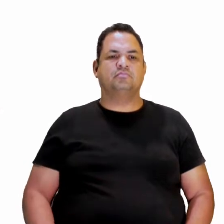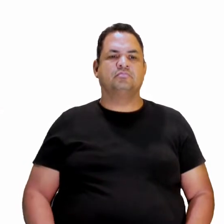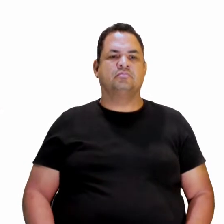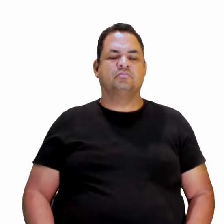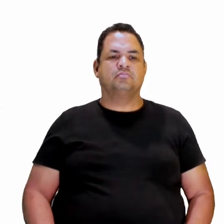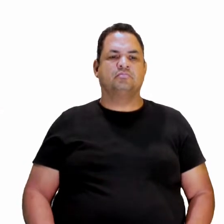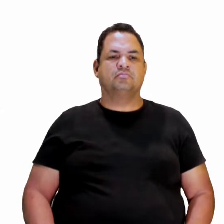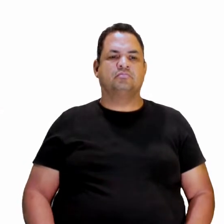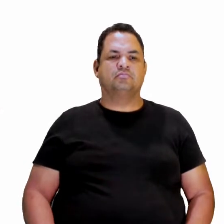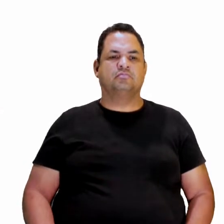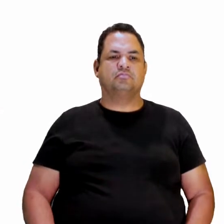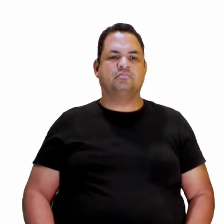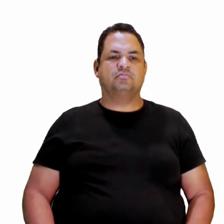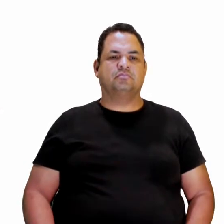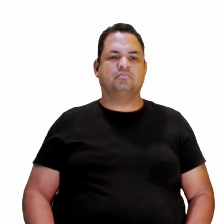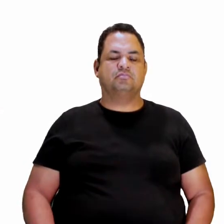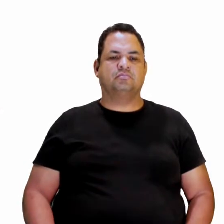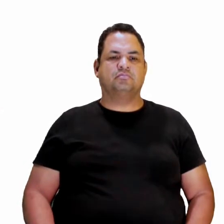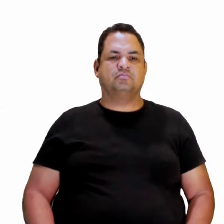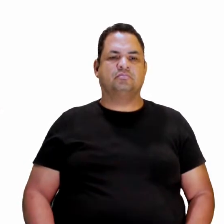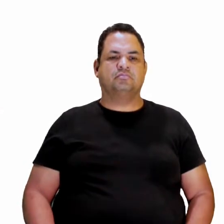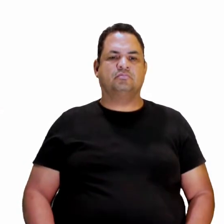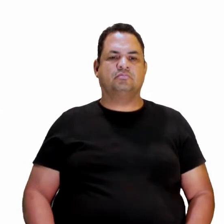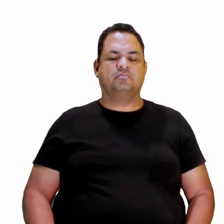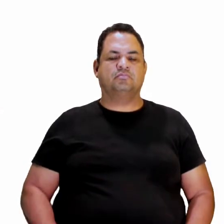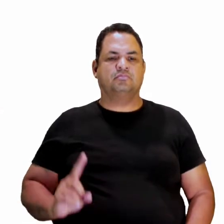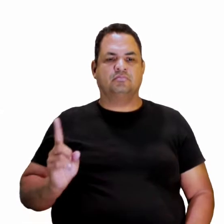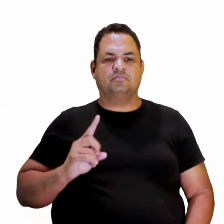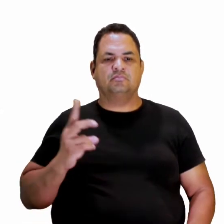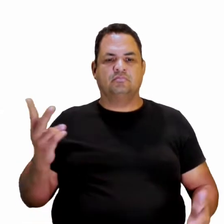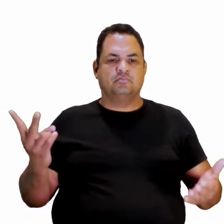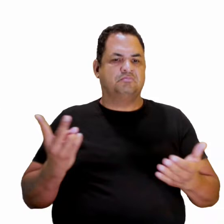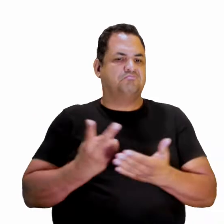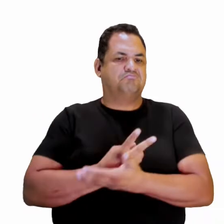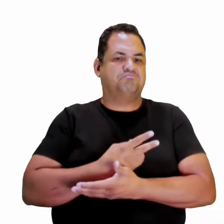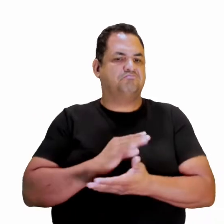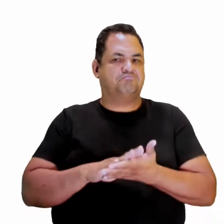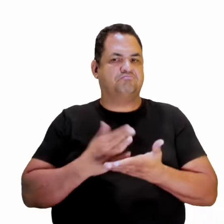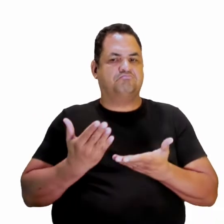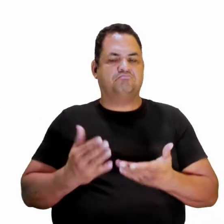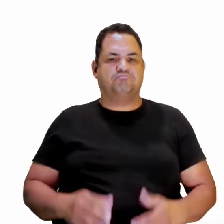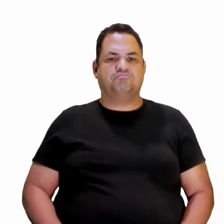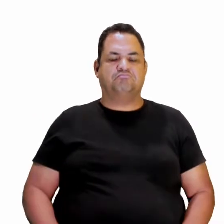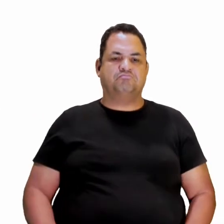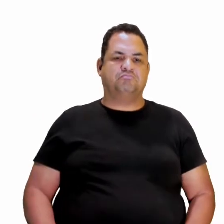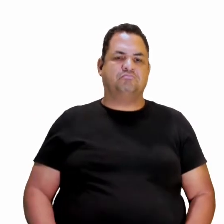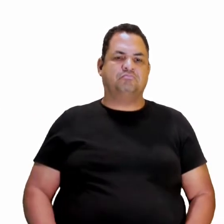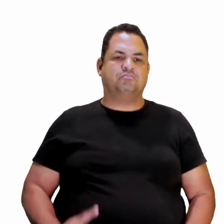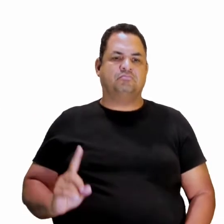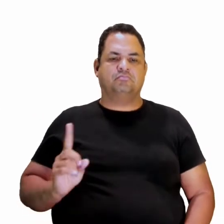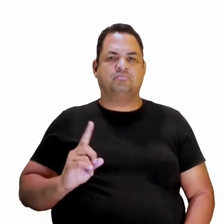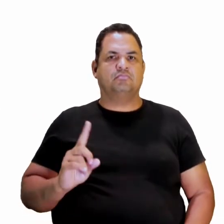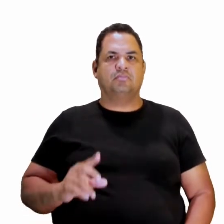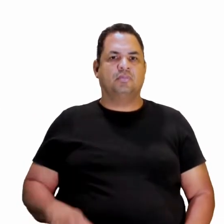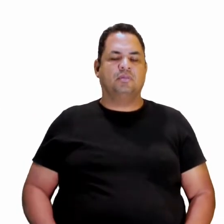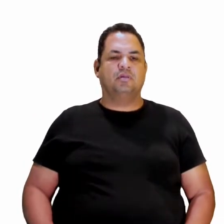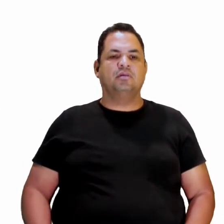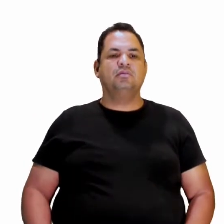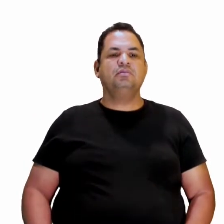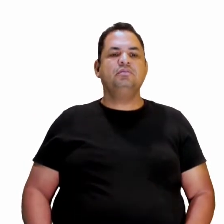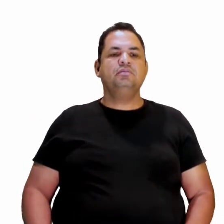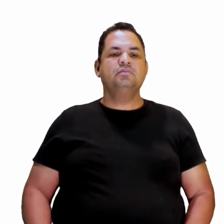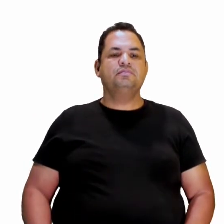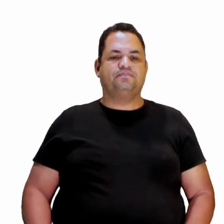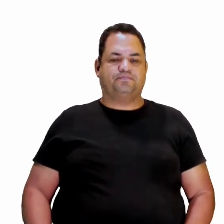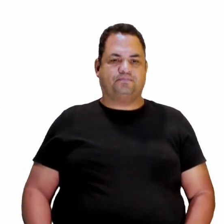aqui. Is happening now. E não acontece ocasionalmente. Não é ocasionalmente. Se fosse ocasionalmente,